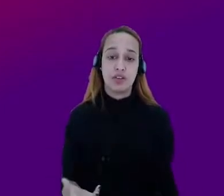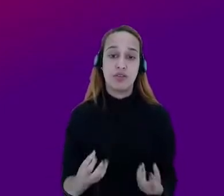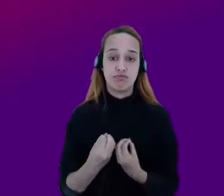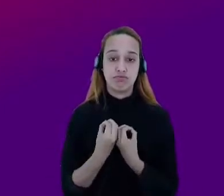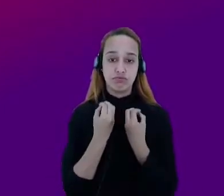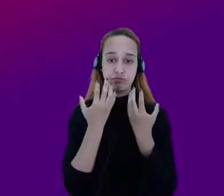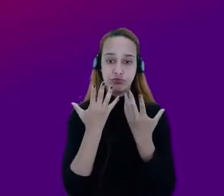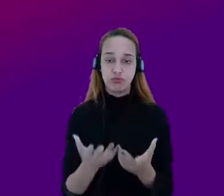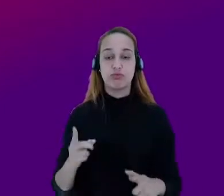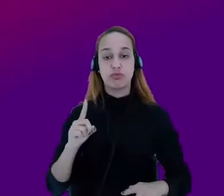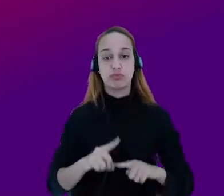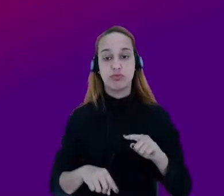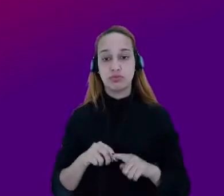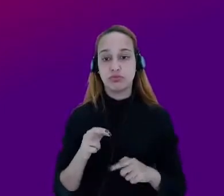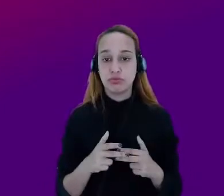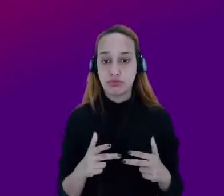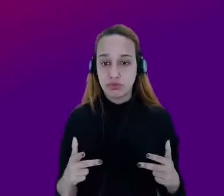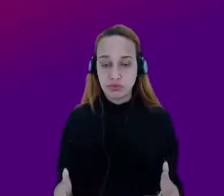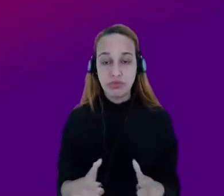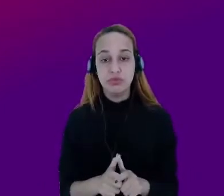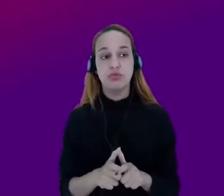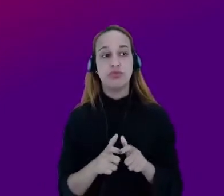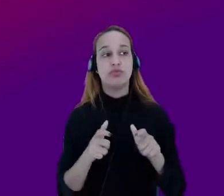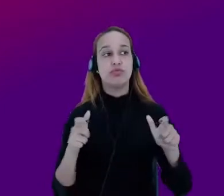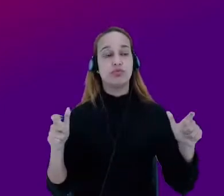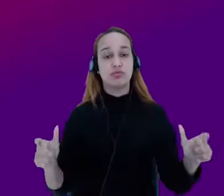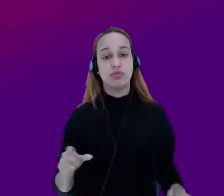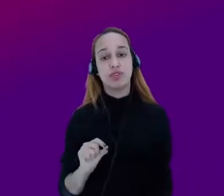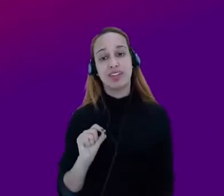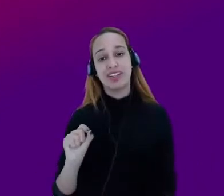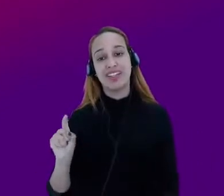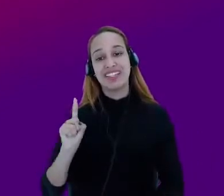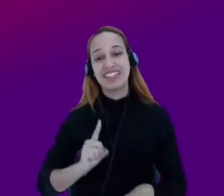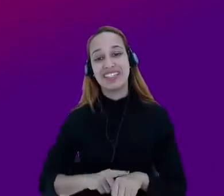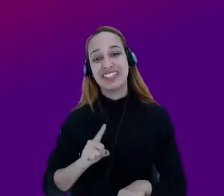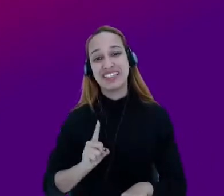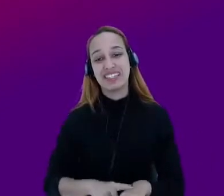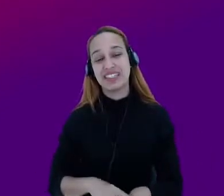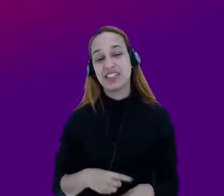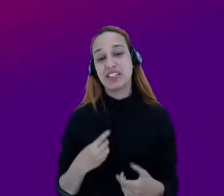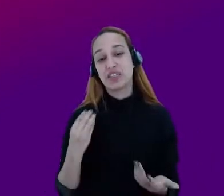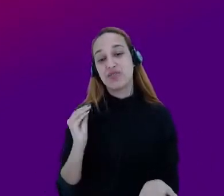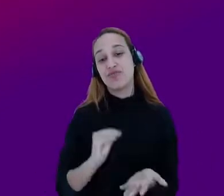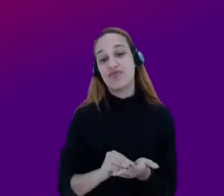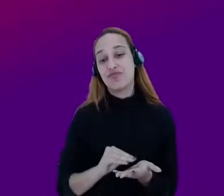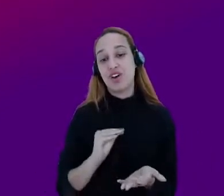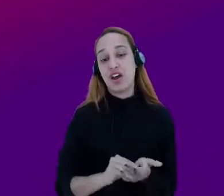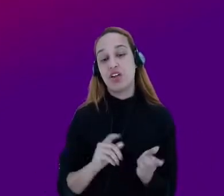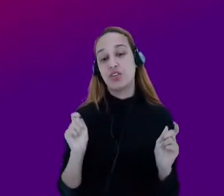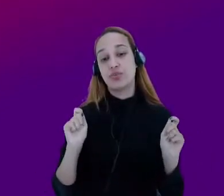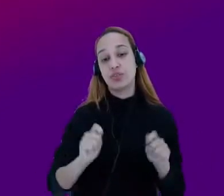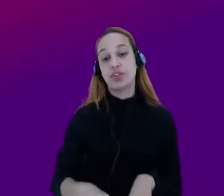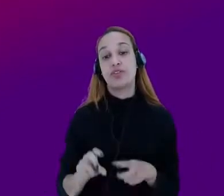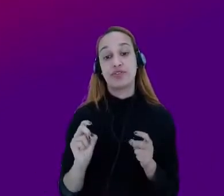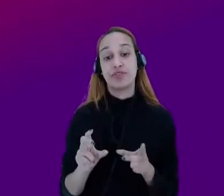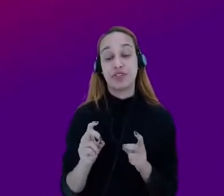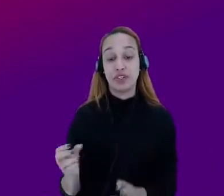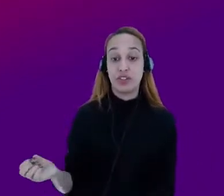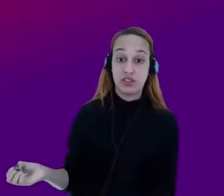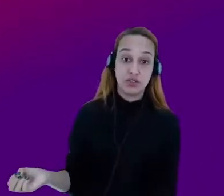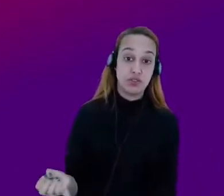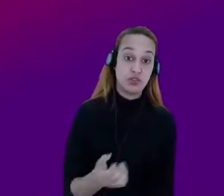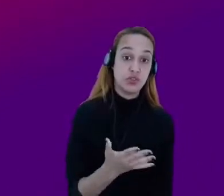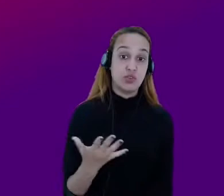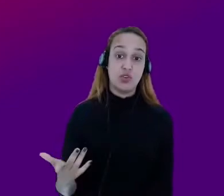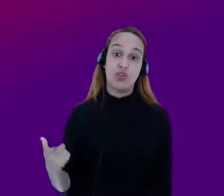desses produtos começa a aumentar, muitas vezes ele não tem tempo de fazer venda nova. Ele tem